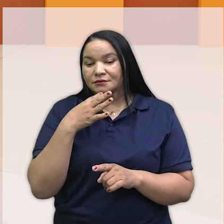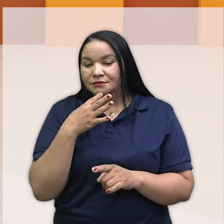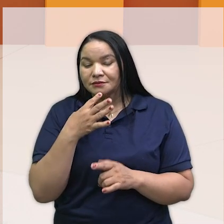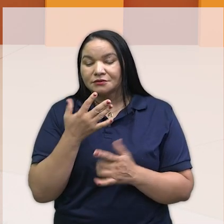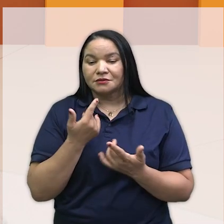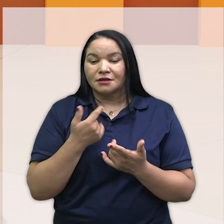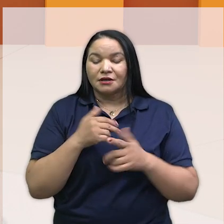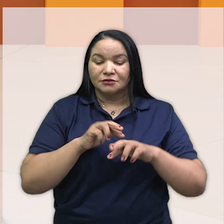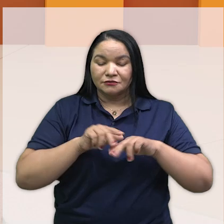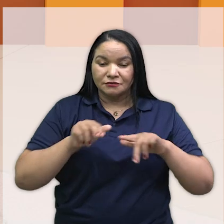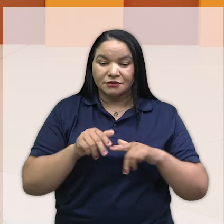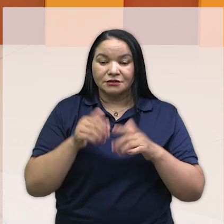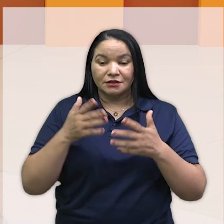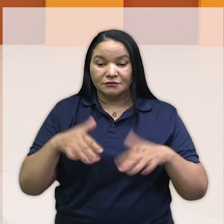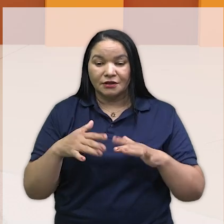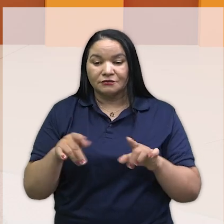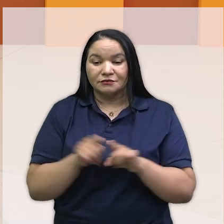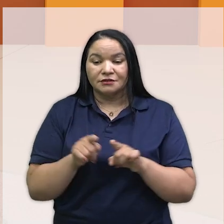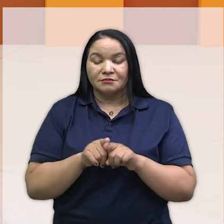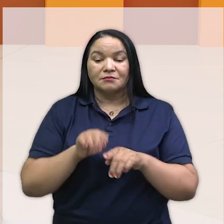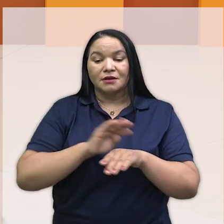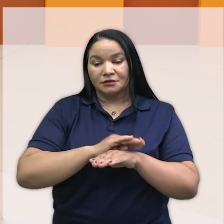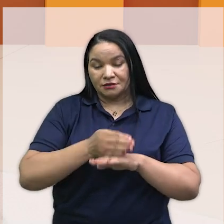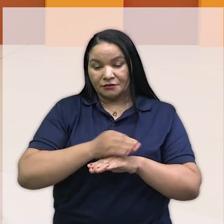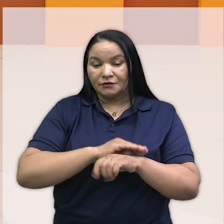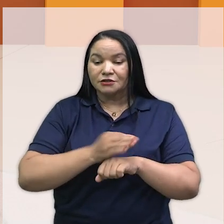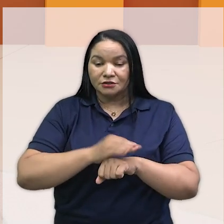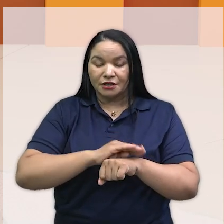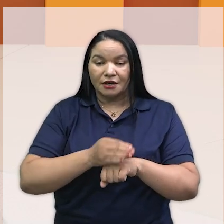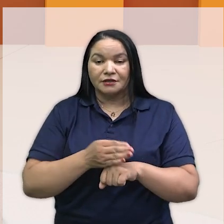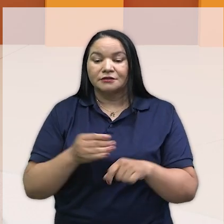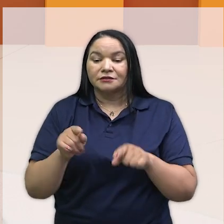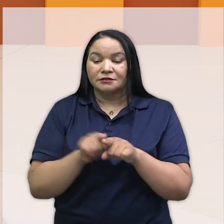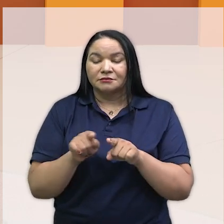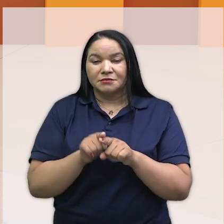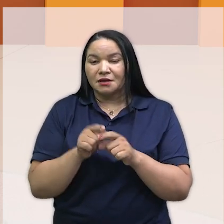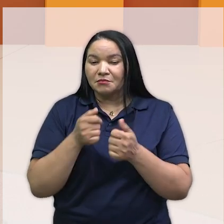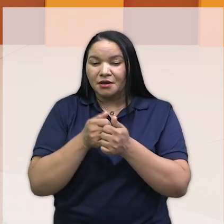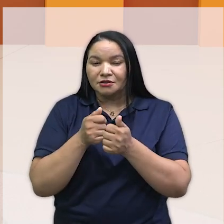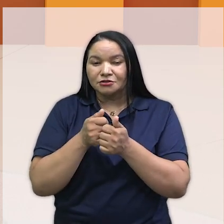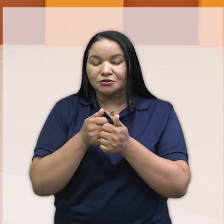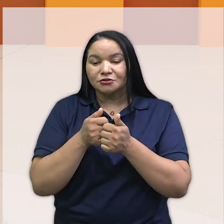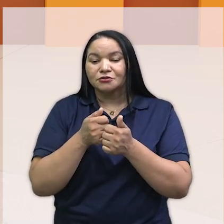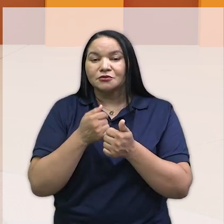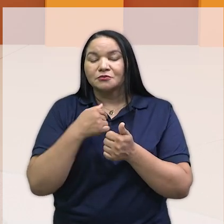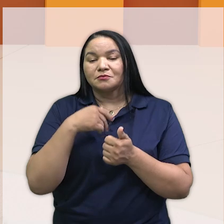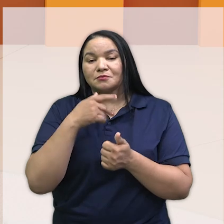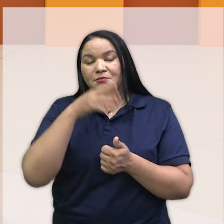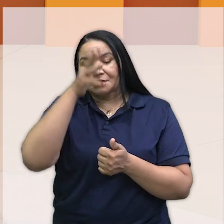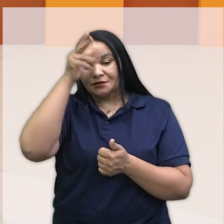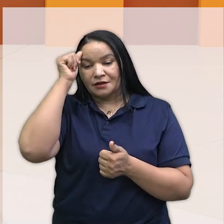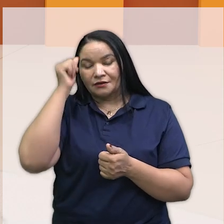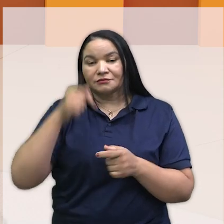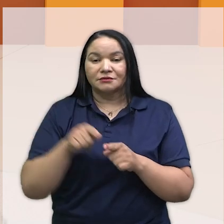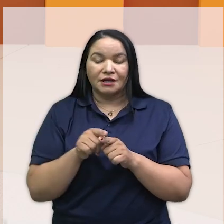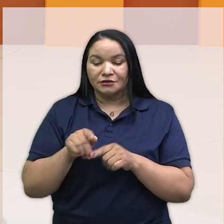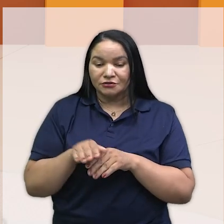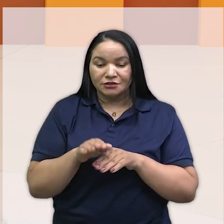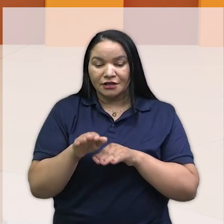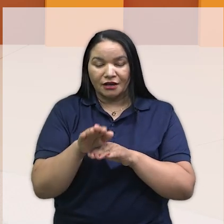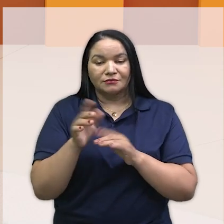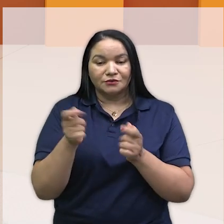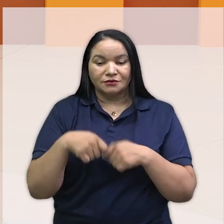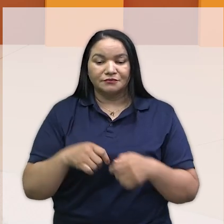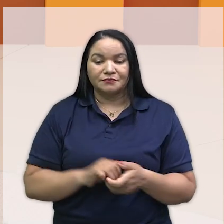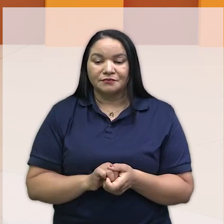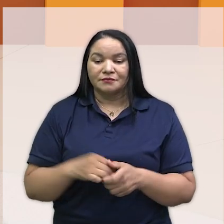paisagens naturais. Itacoatiara, que está aqui pertinho da cidade de Manaus, é fácil de chegar de carro aí, inclusive. Temos